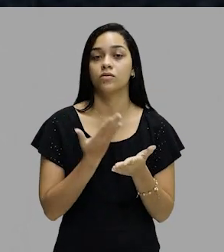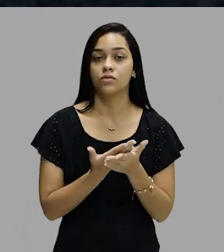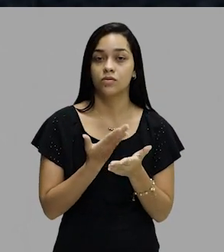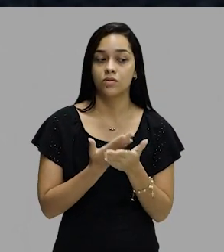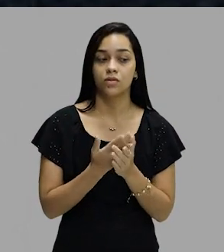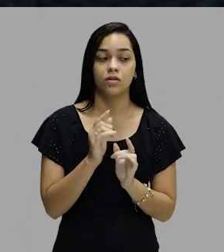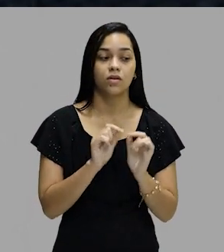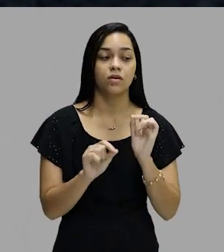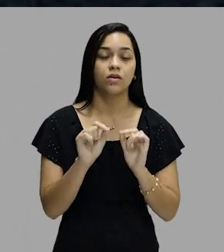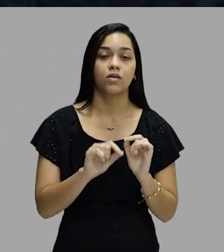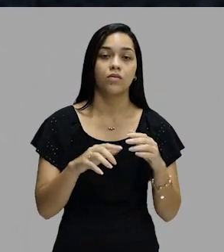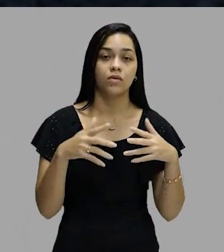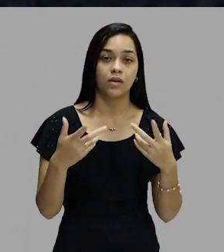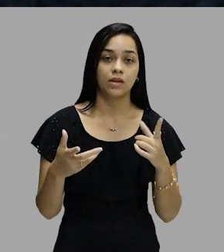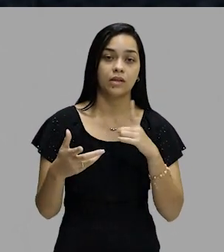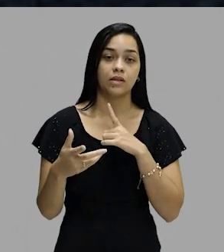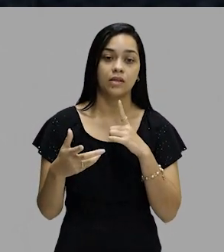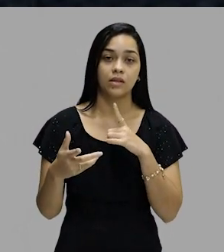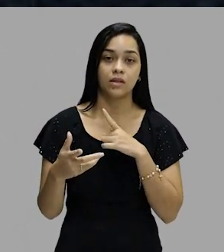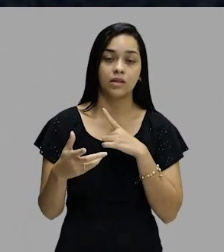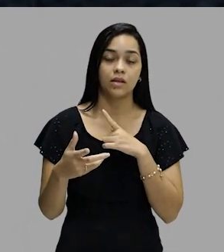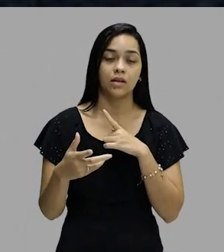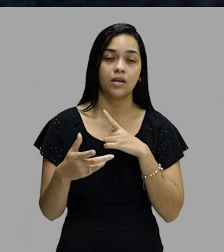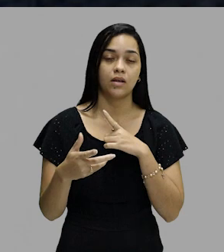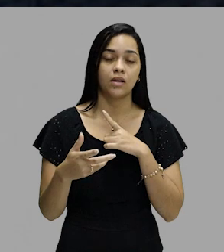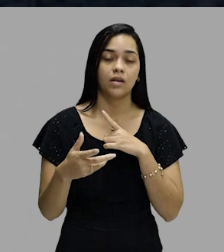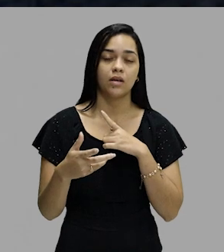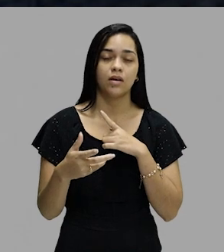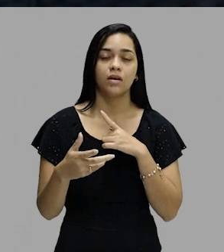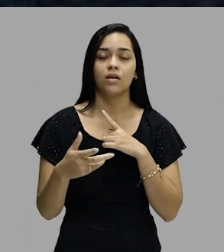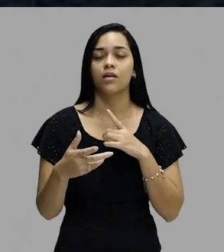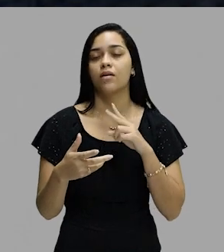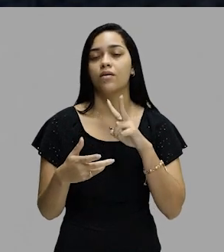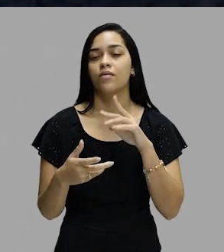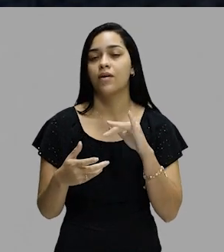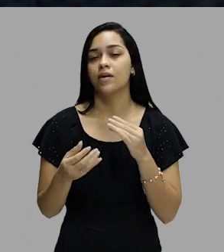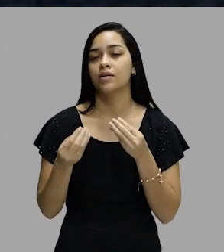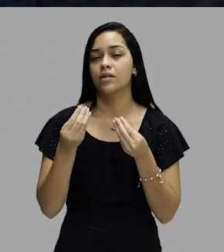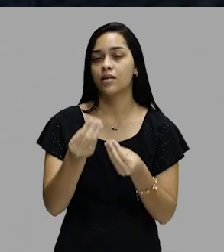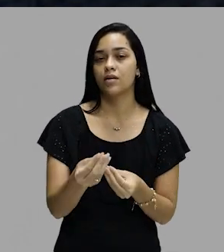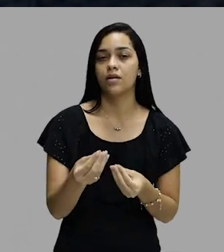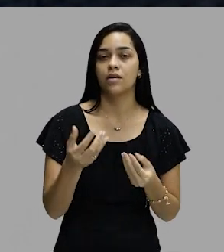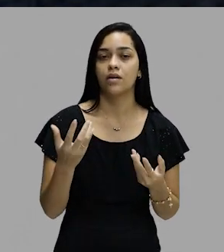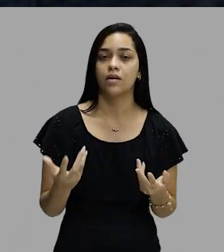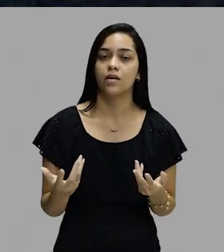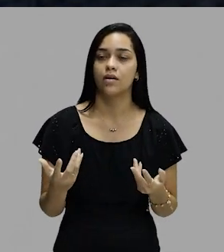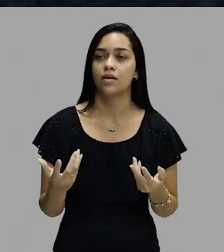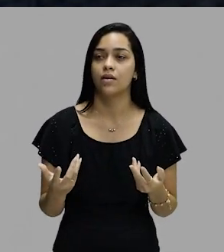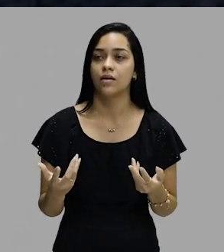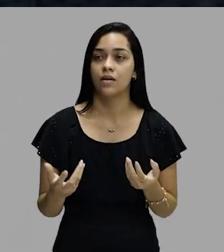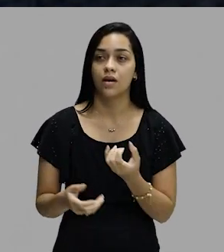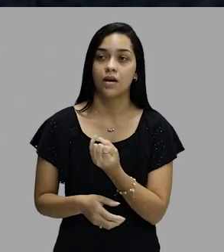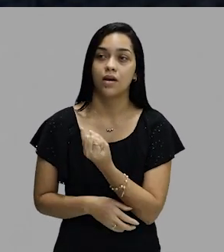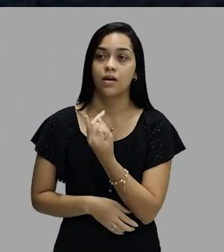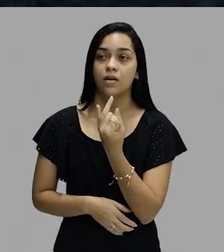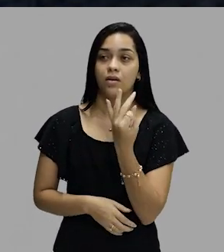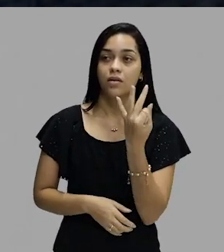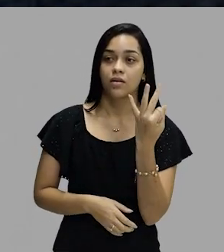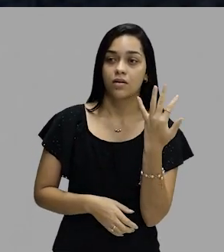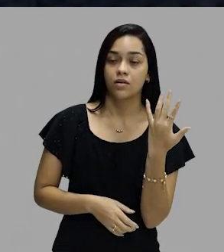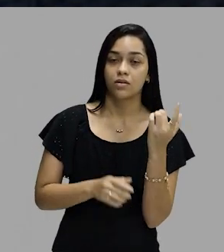densidade ele é a razão ali da massa pelo volume, certo? Então a densidade ele vai te dar aí a quantidade